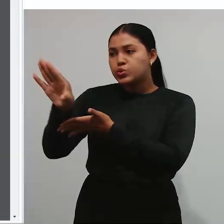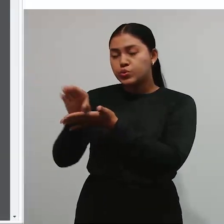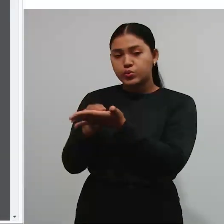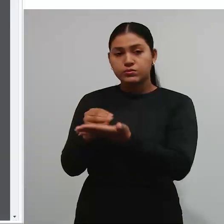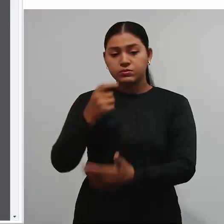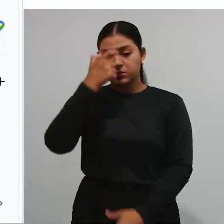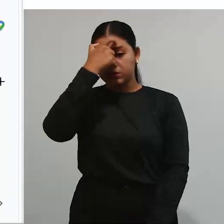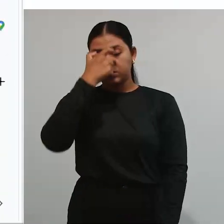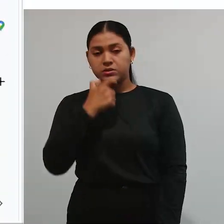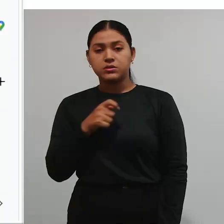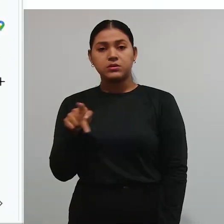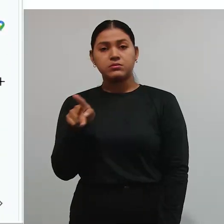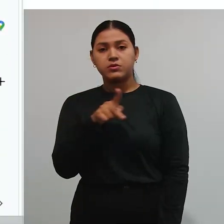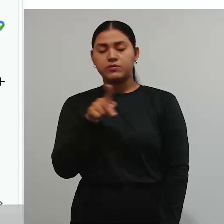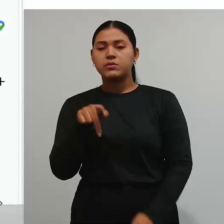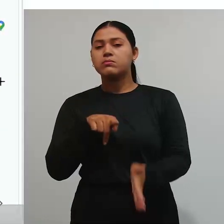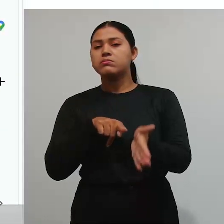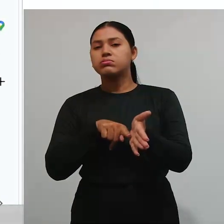constante.